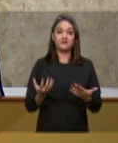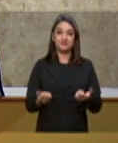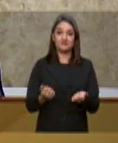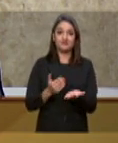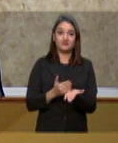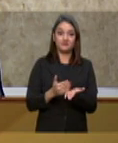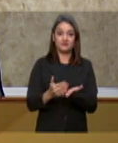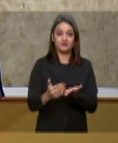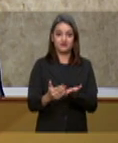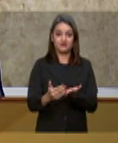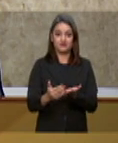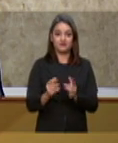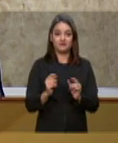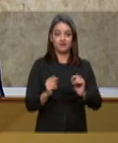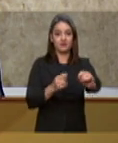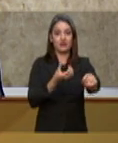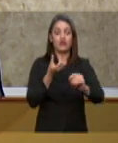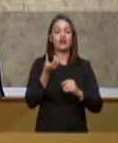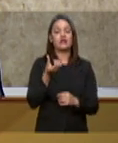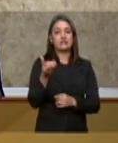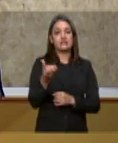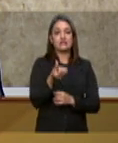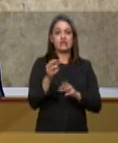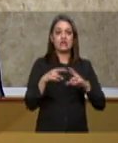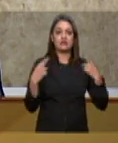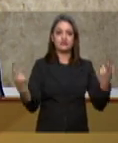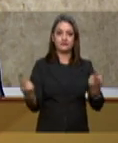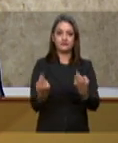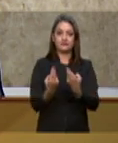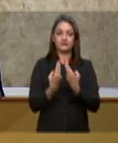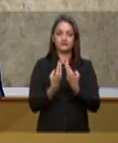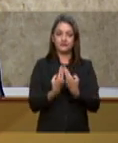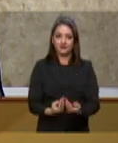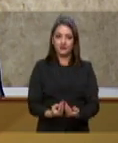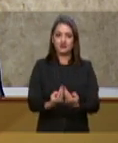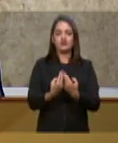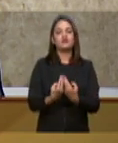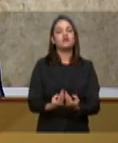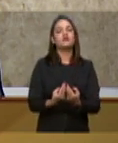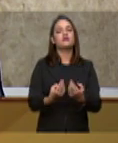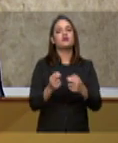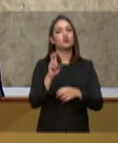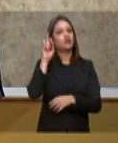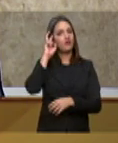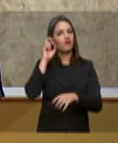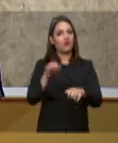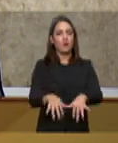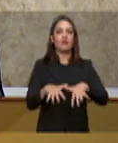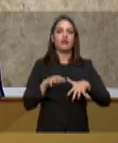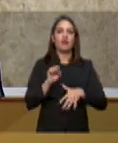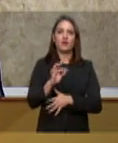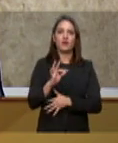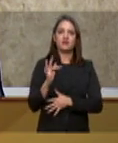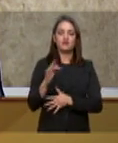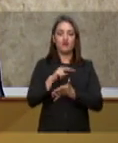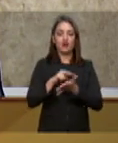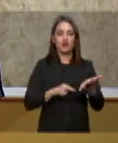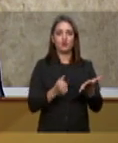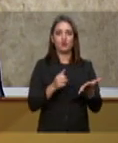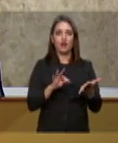centro. A abertura da sexta sessão extraordinária do plenário do Supremo Tribunal Federal com a leitura da ata da